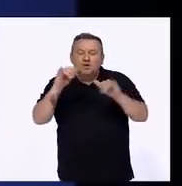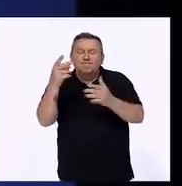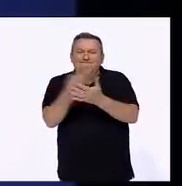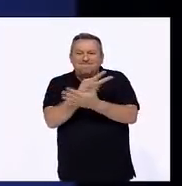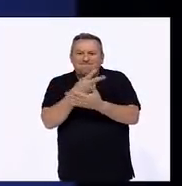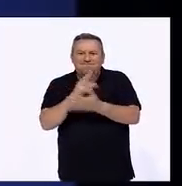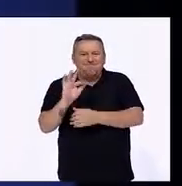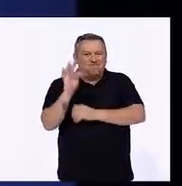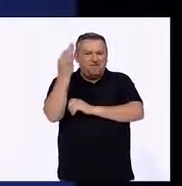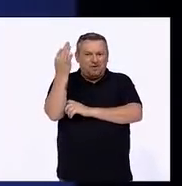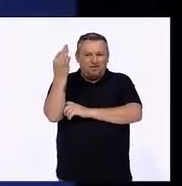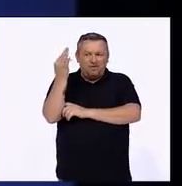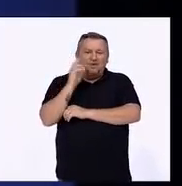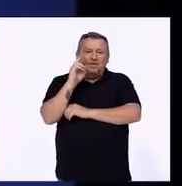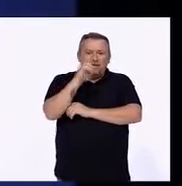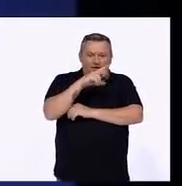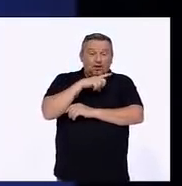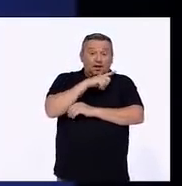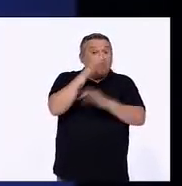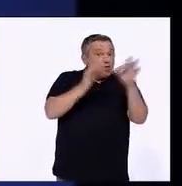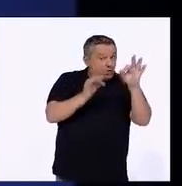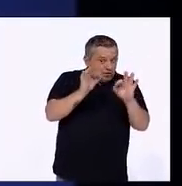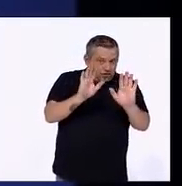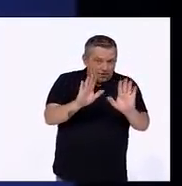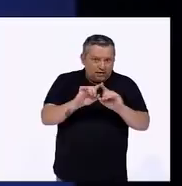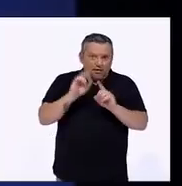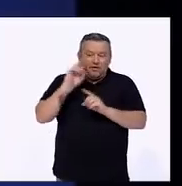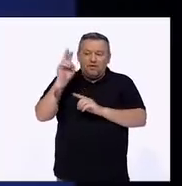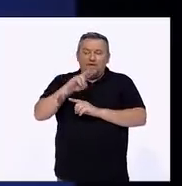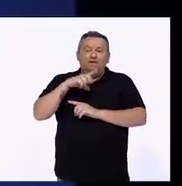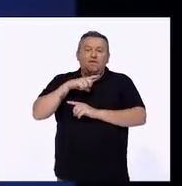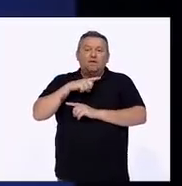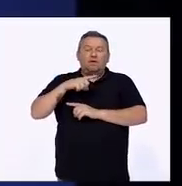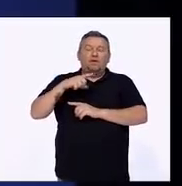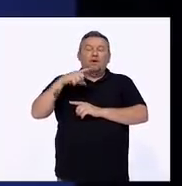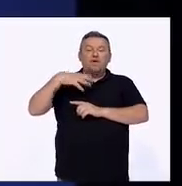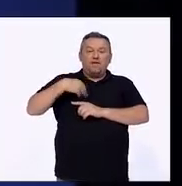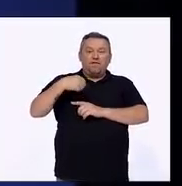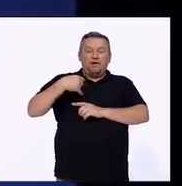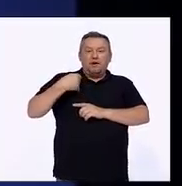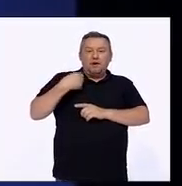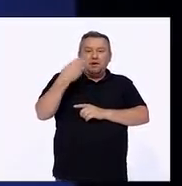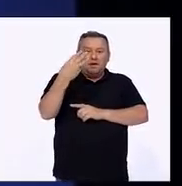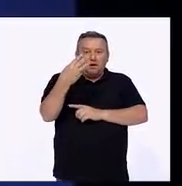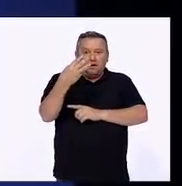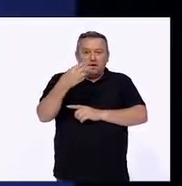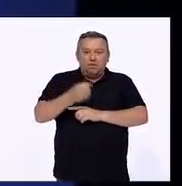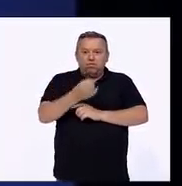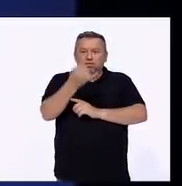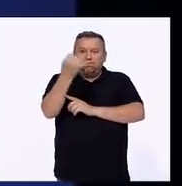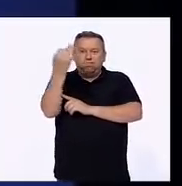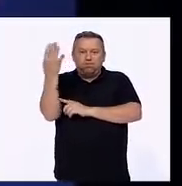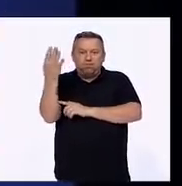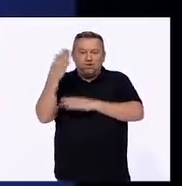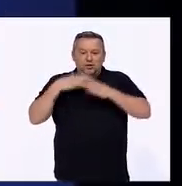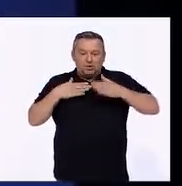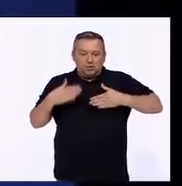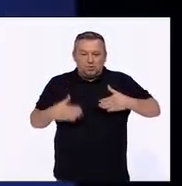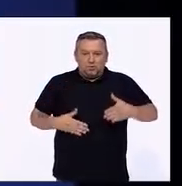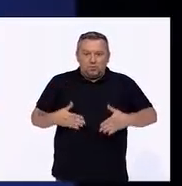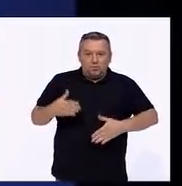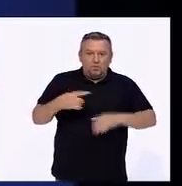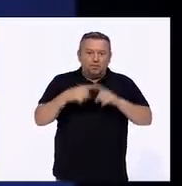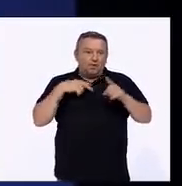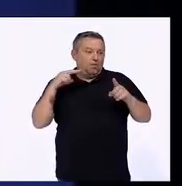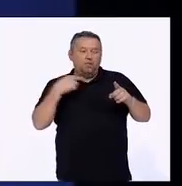vão desde, tudo está na justiça, desde montagens com a minha filha de 3 anos, passando por inúmeras montagens com o meu corpo, porque eles não podem ver o